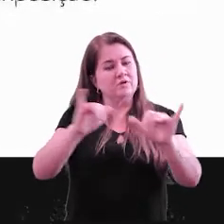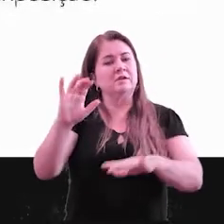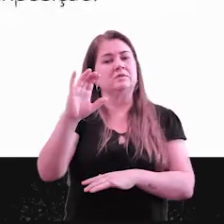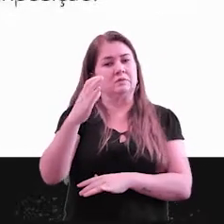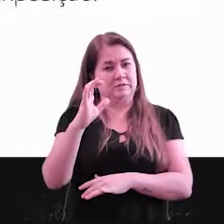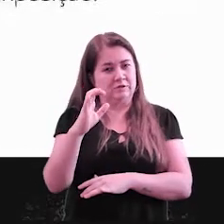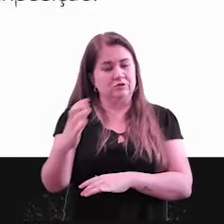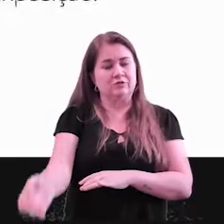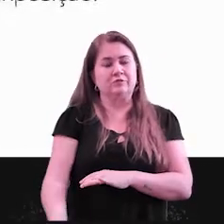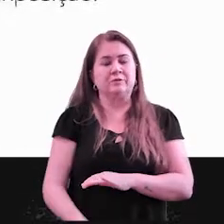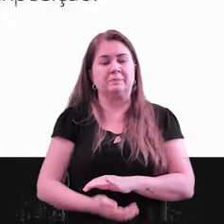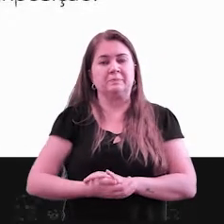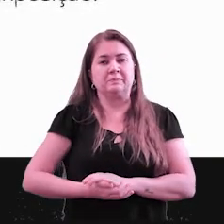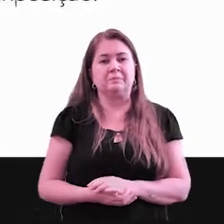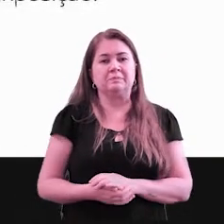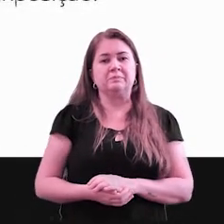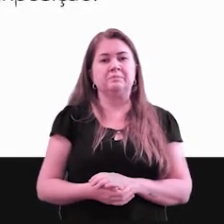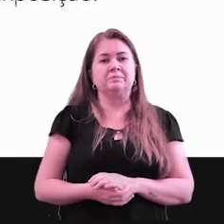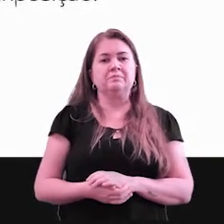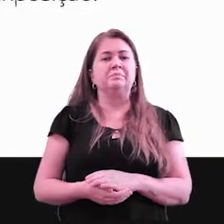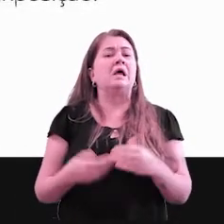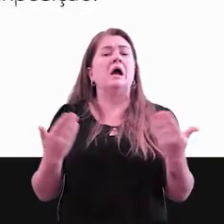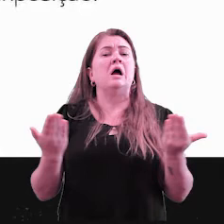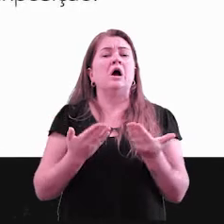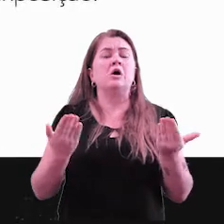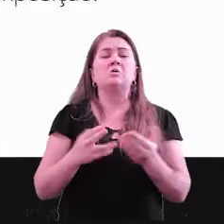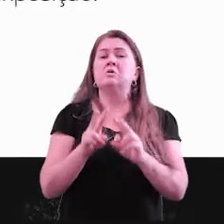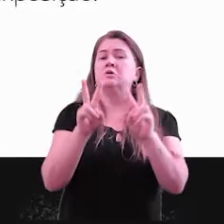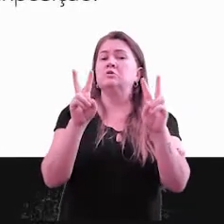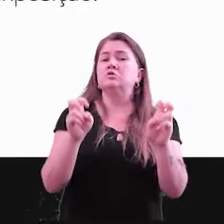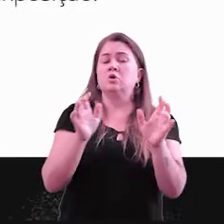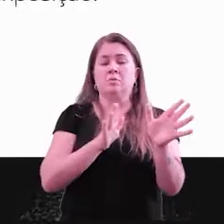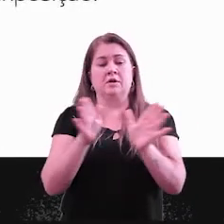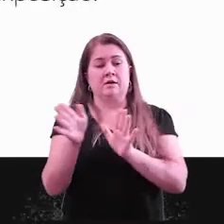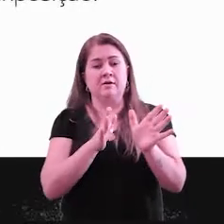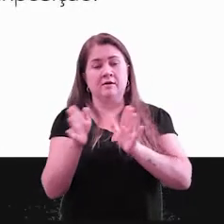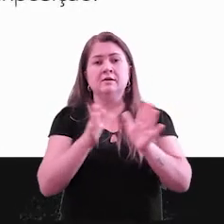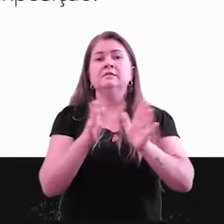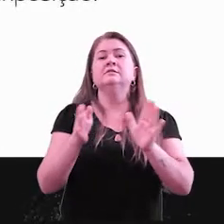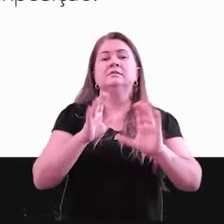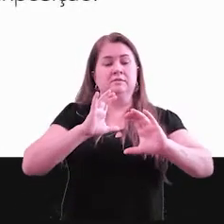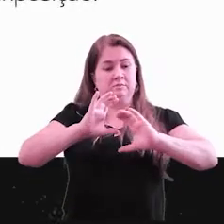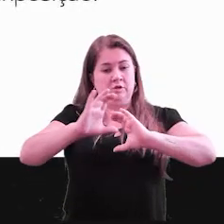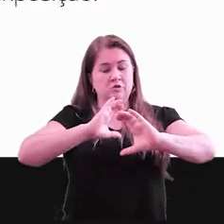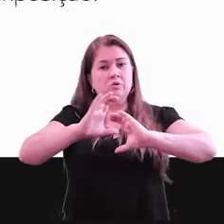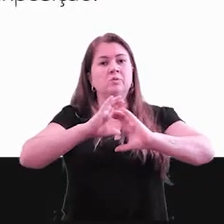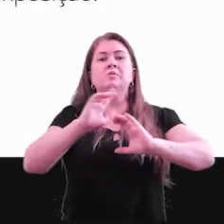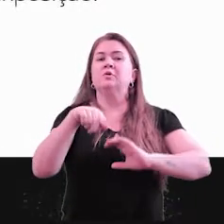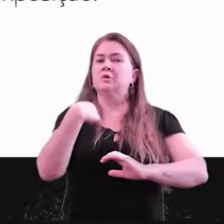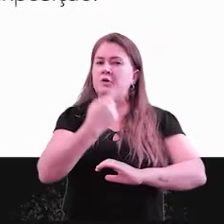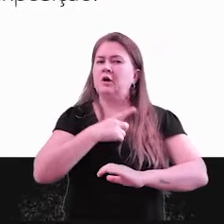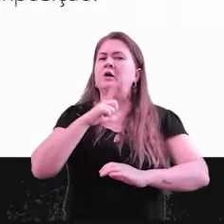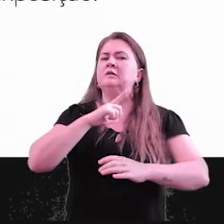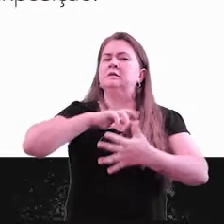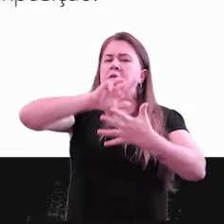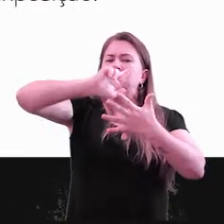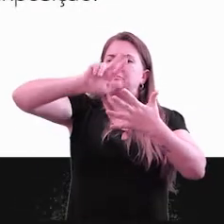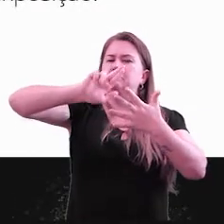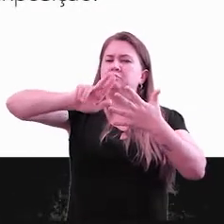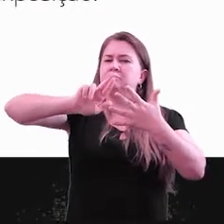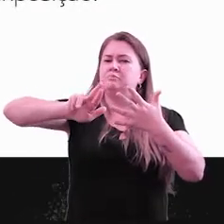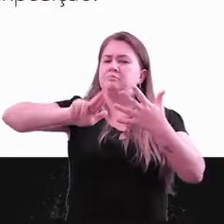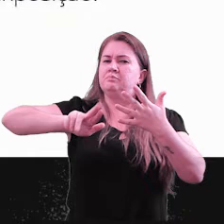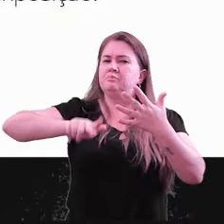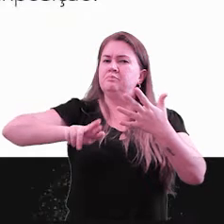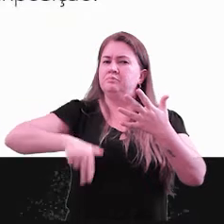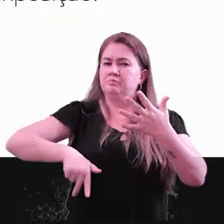Especificamente falando da acessibilidade comunicacional, a gente tem diferentes tipos de acessibilidade quando a